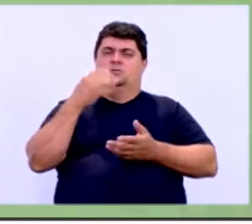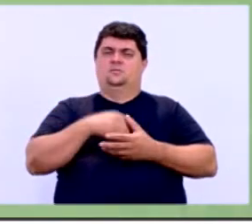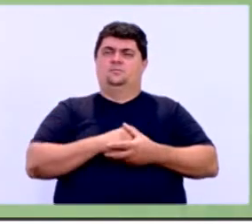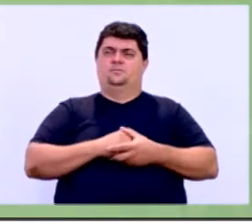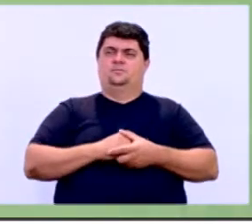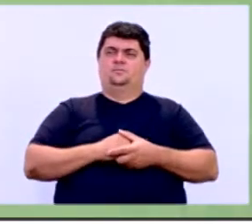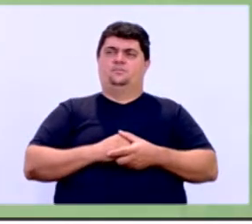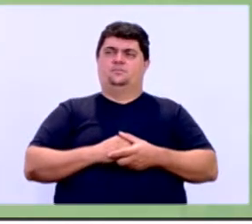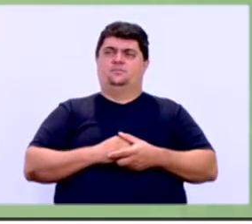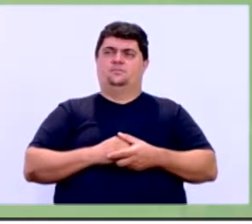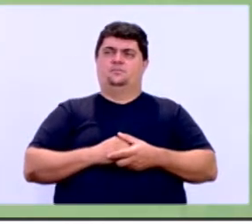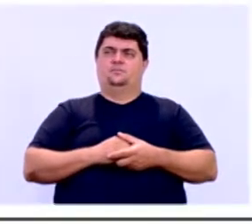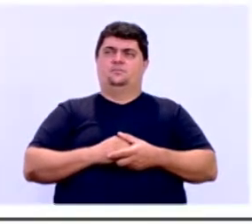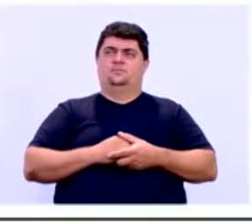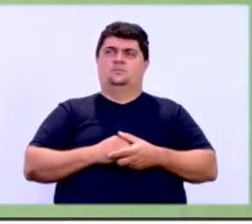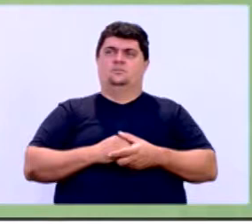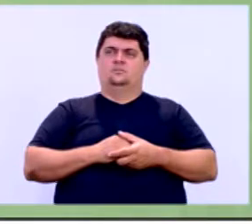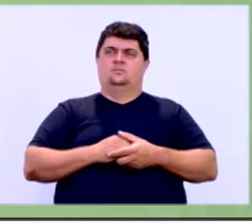né?